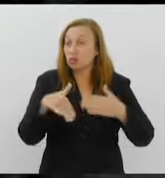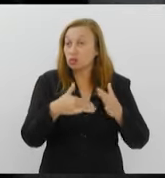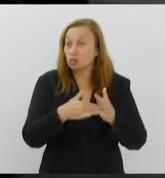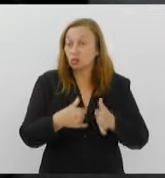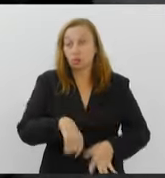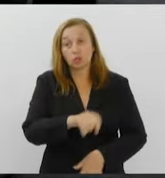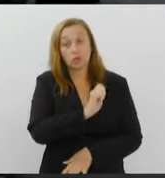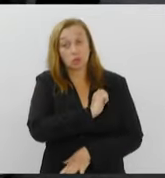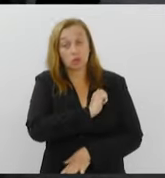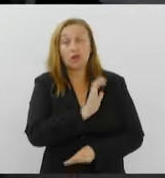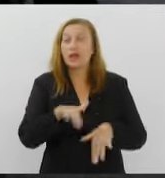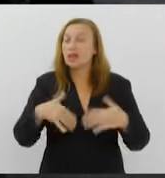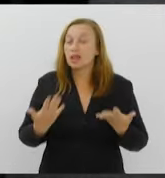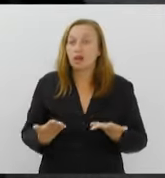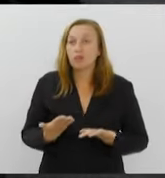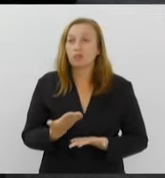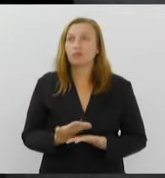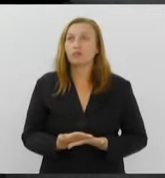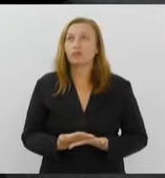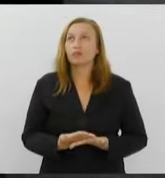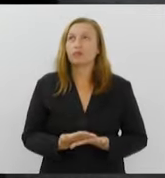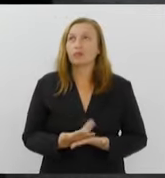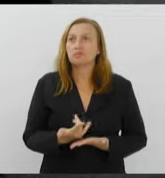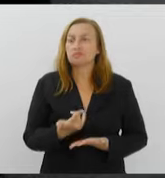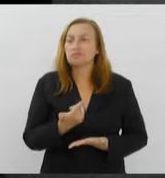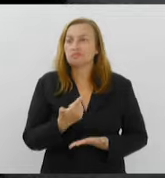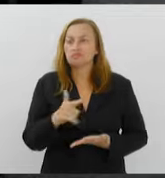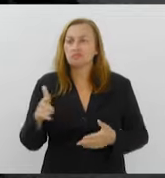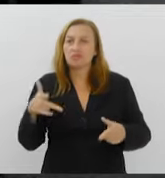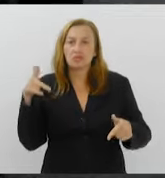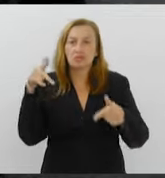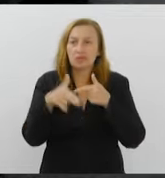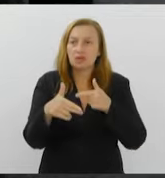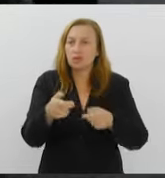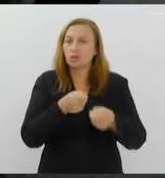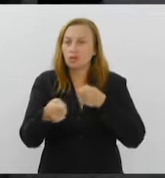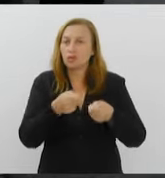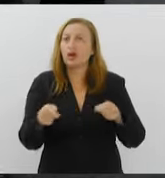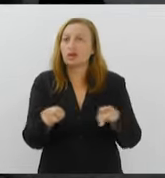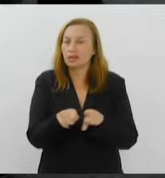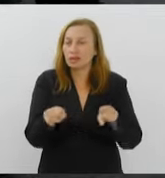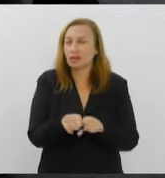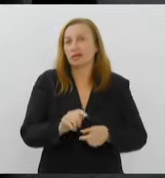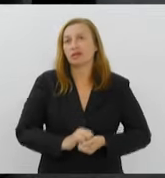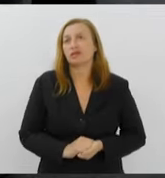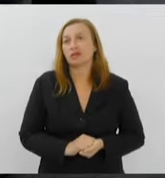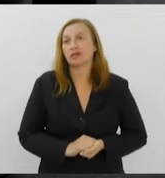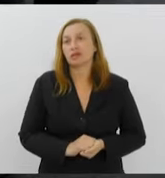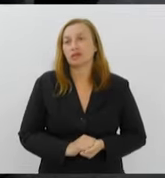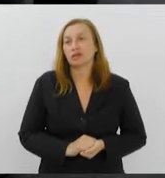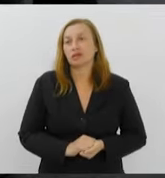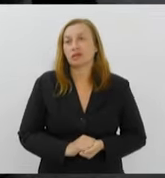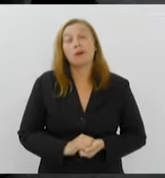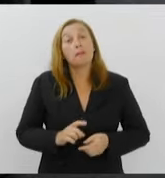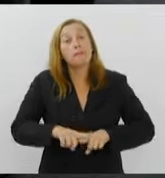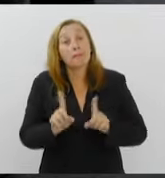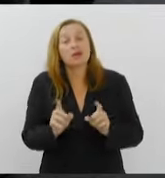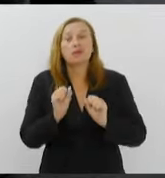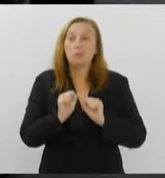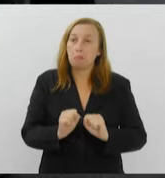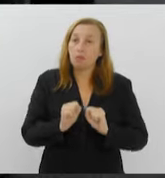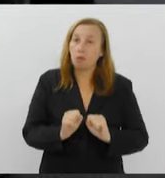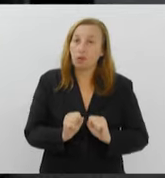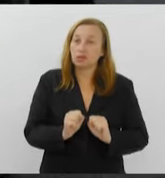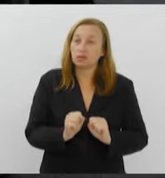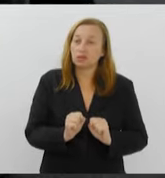fiscais. Então, não haveria nenhum impedimento de controlar também esse. Mas pode se botar